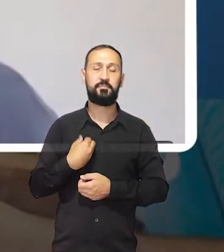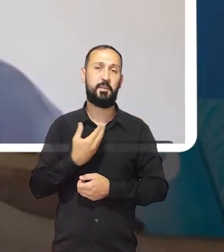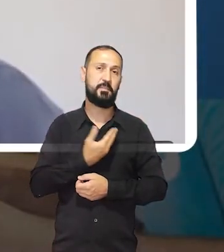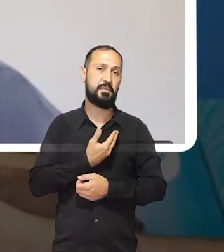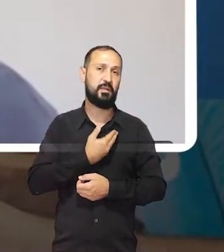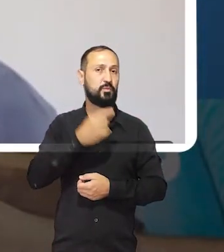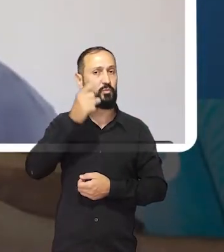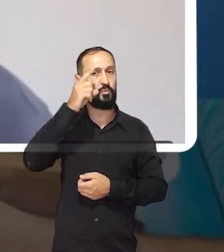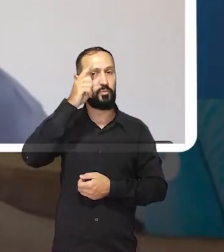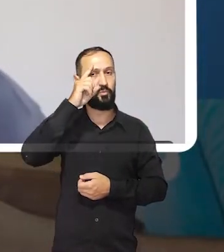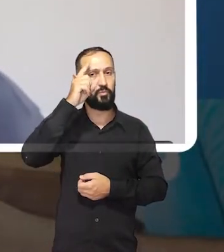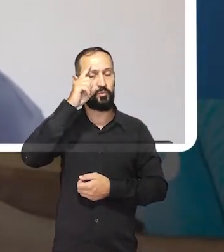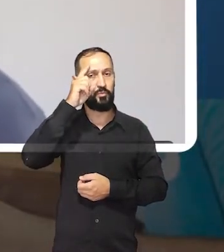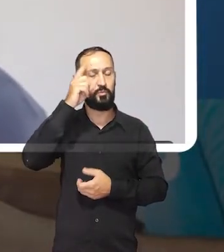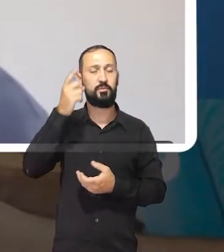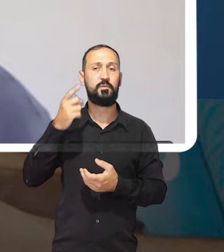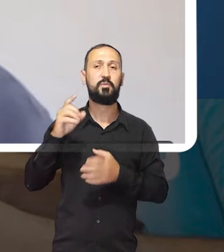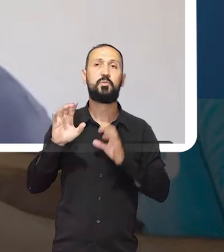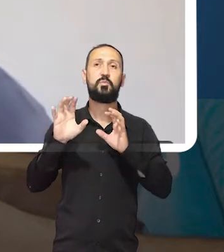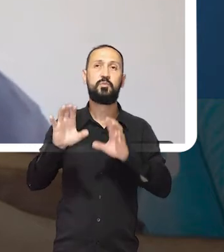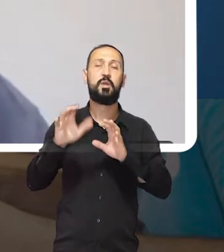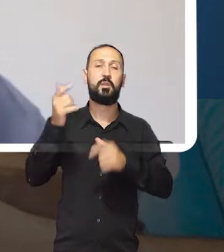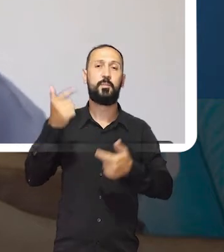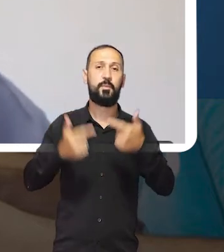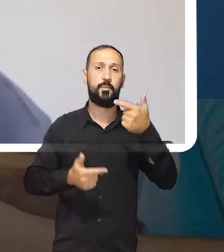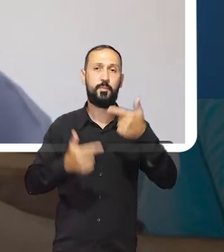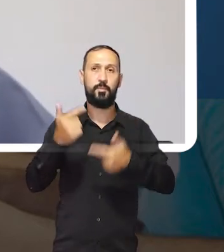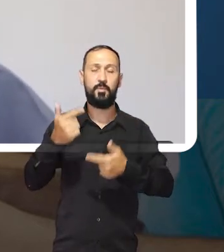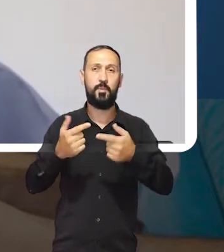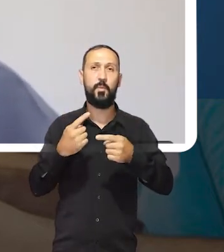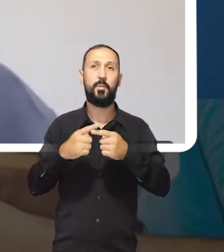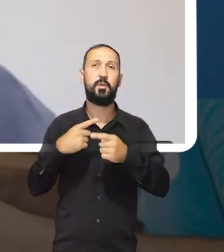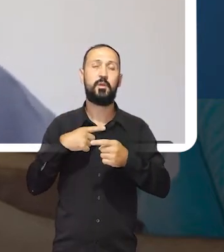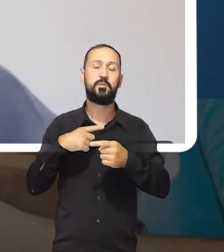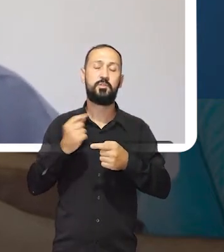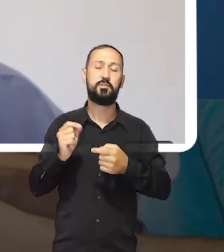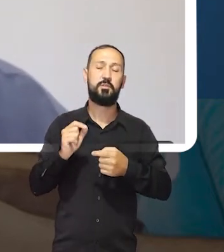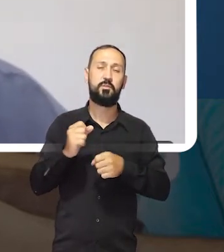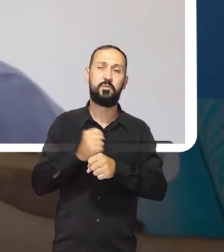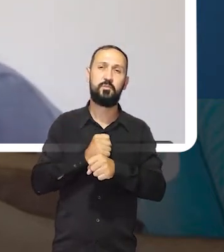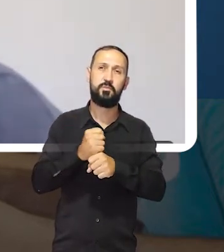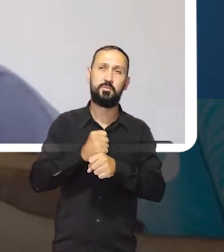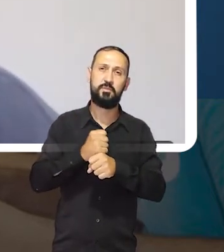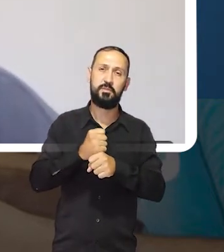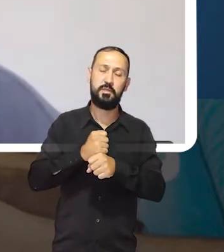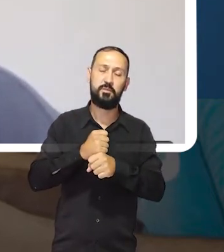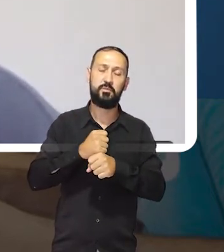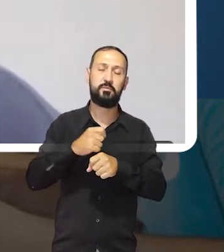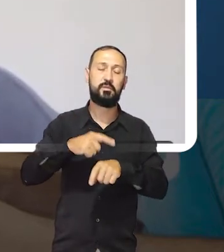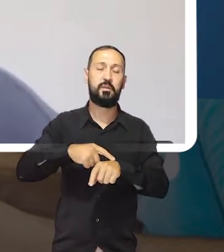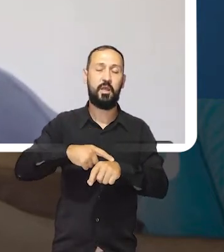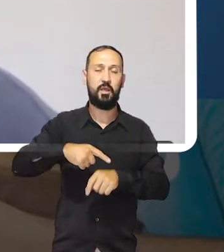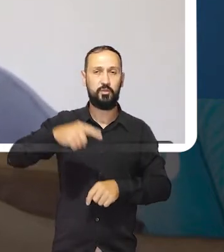na amizade diária e no aspecto político também, porque nós vivíamos nos anos da ditadura,